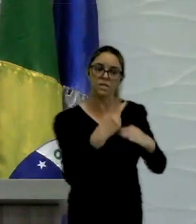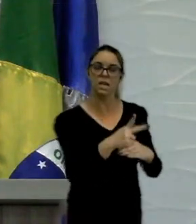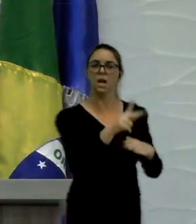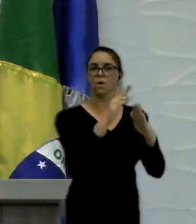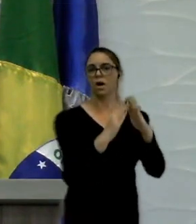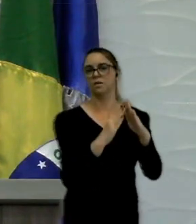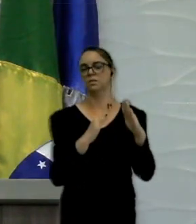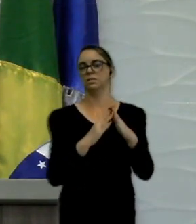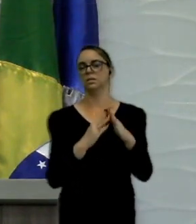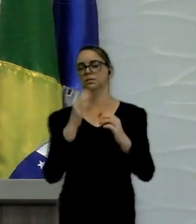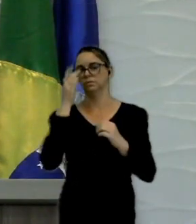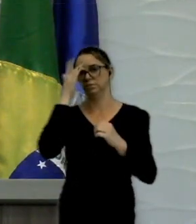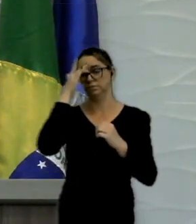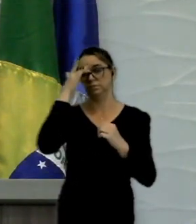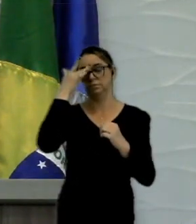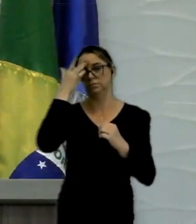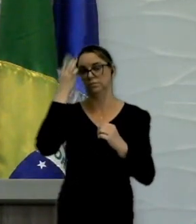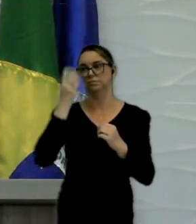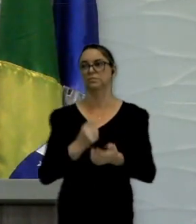reside.